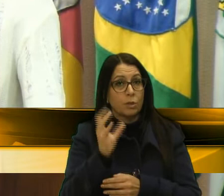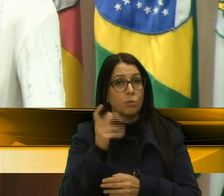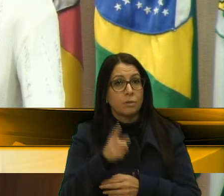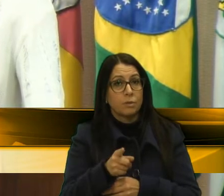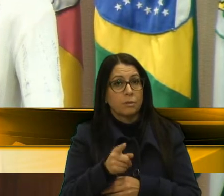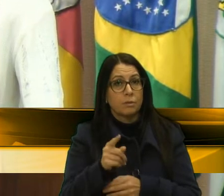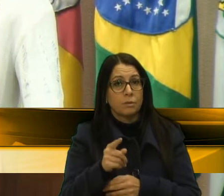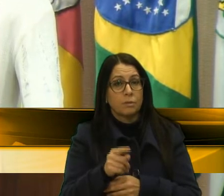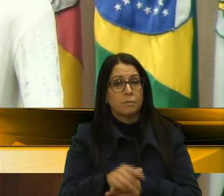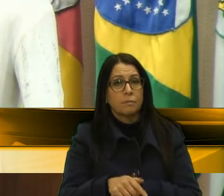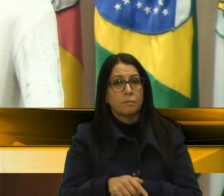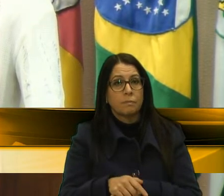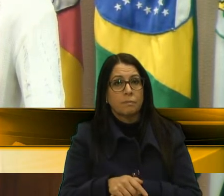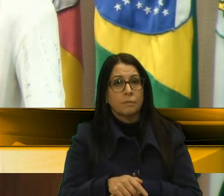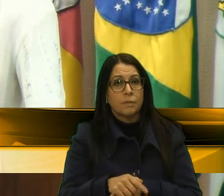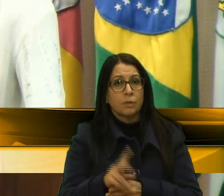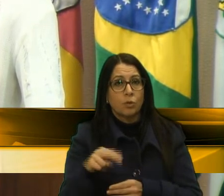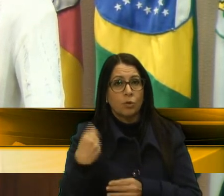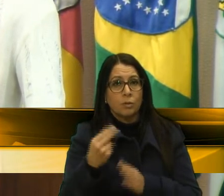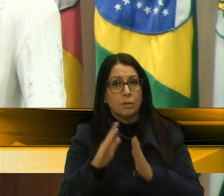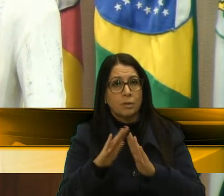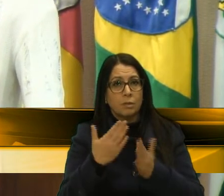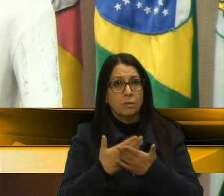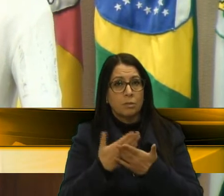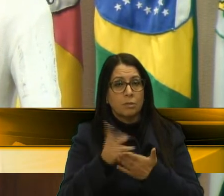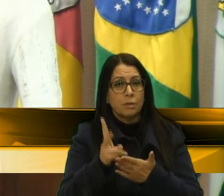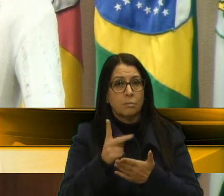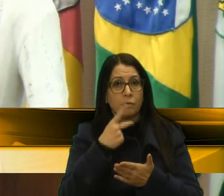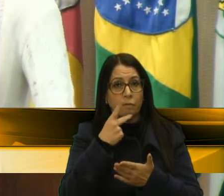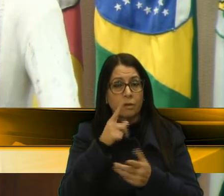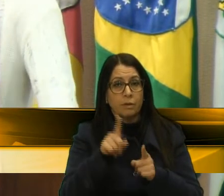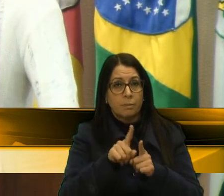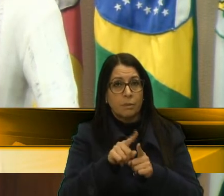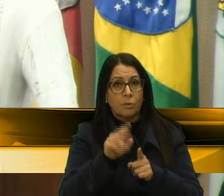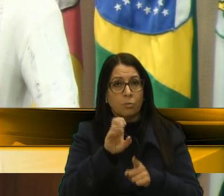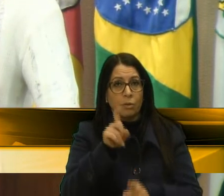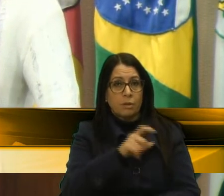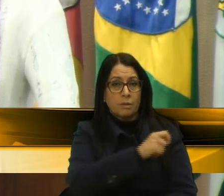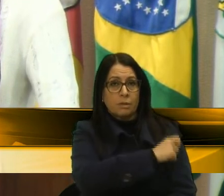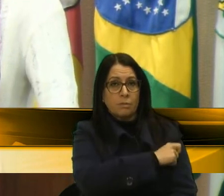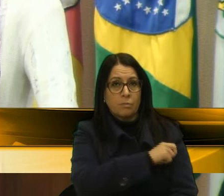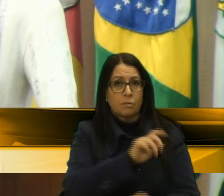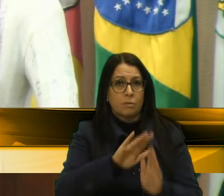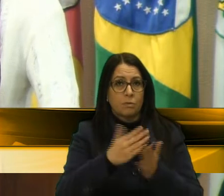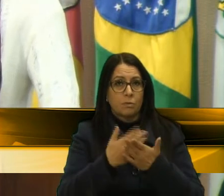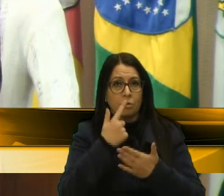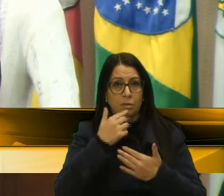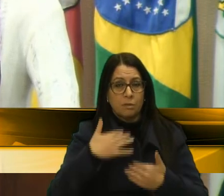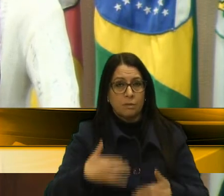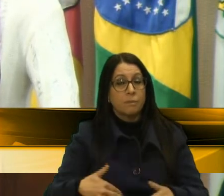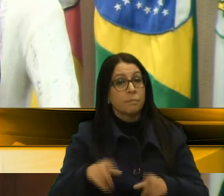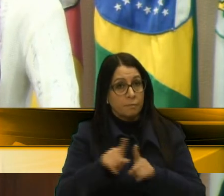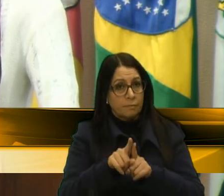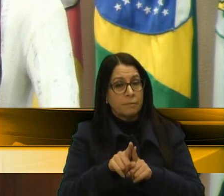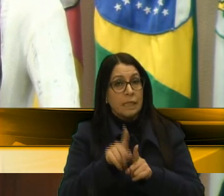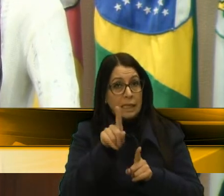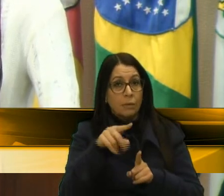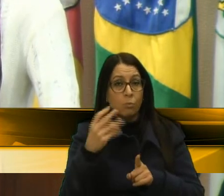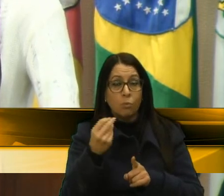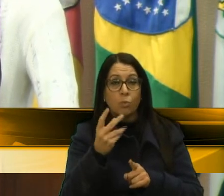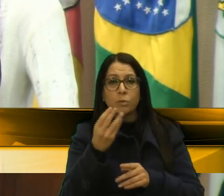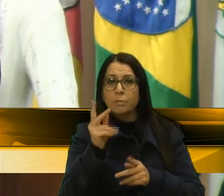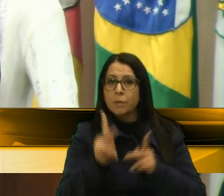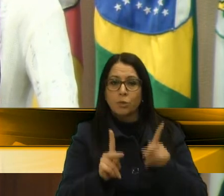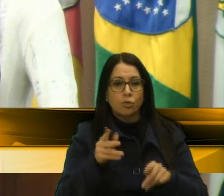se encontram as nossas escolas. E eu sempre costumo dizer, como ex-aluna, inclusive, do Cristóvão de Mendonça, que muitas